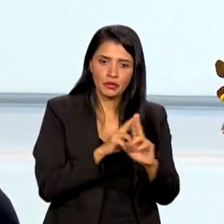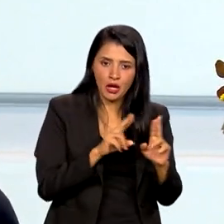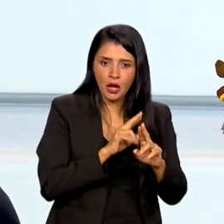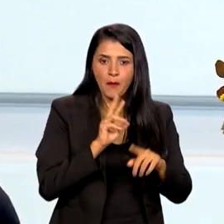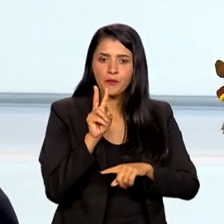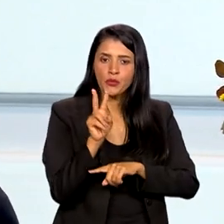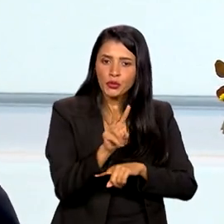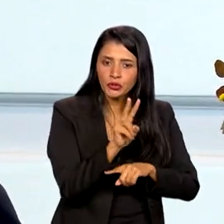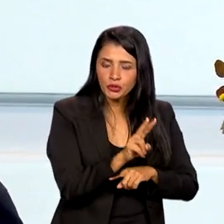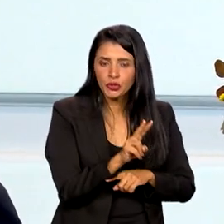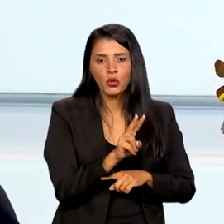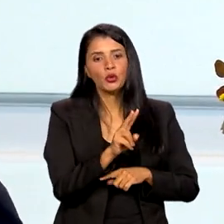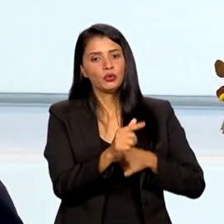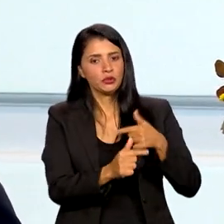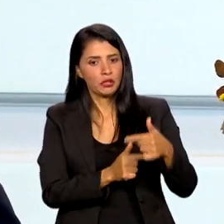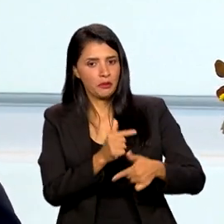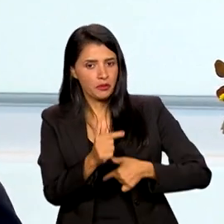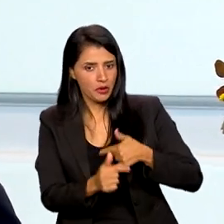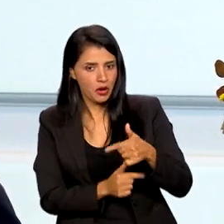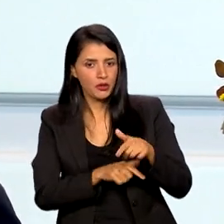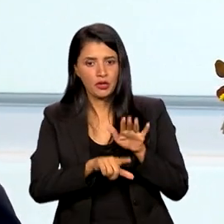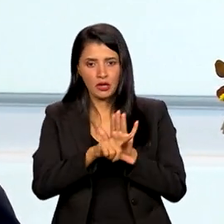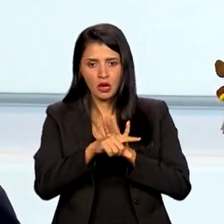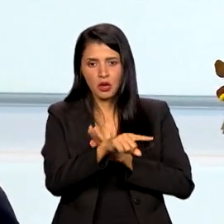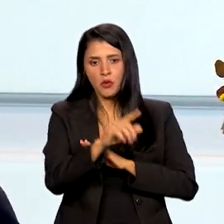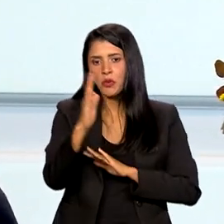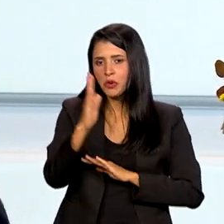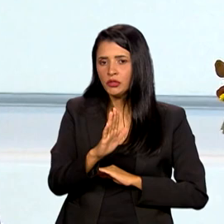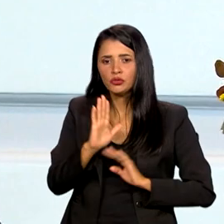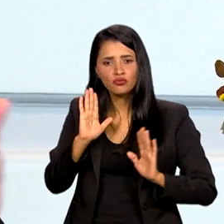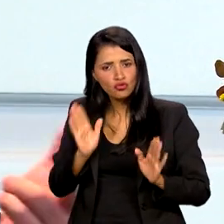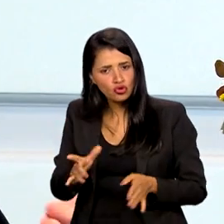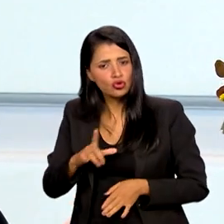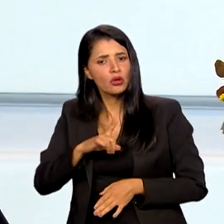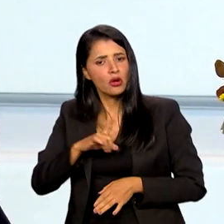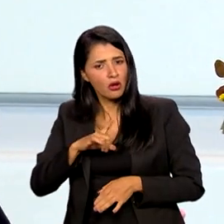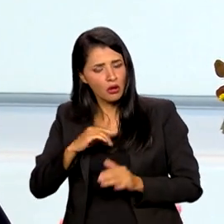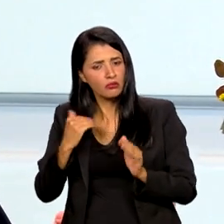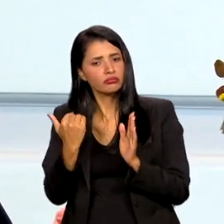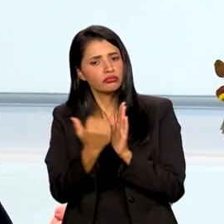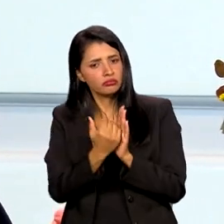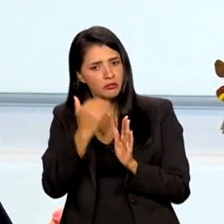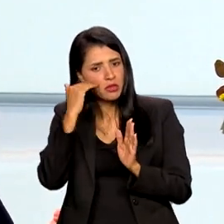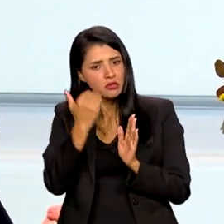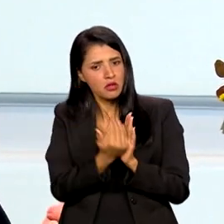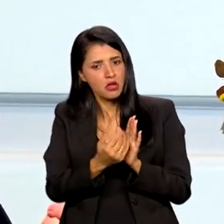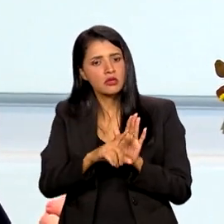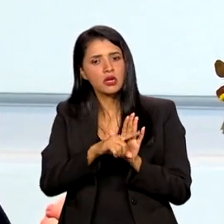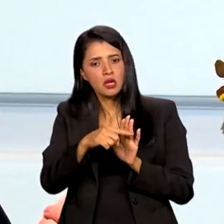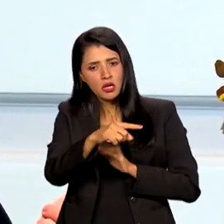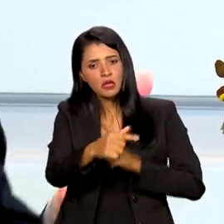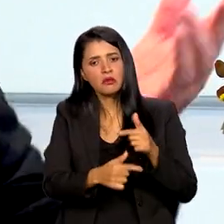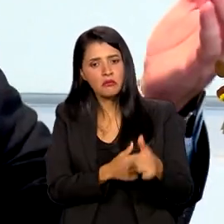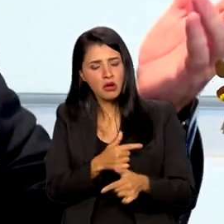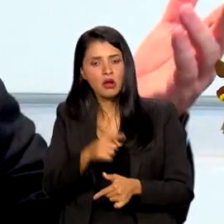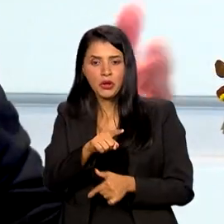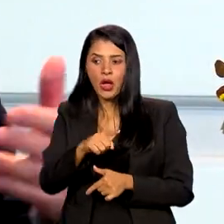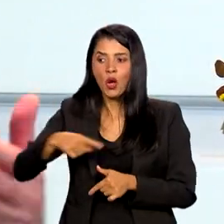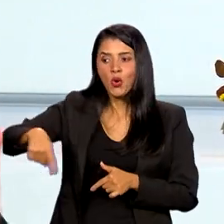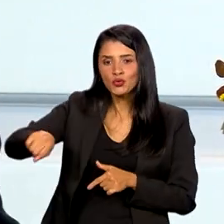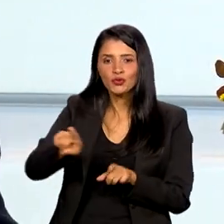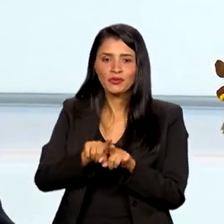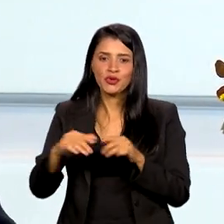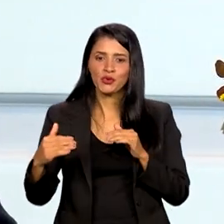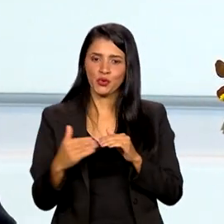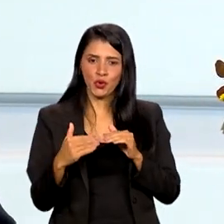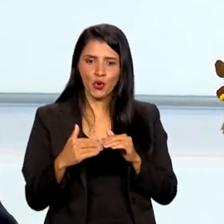do trabalhador, a legislação trabalhista, o Brasil já cumpre, não é? Nós precisamos que os demais também concordem, não é? A Argentina